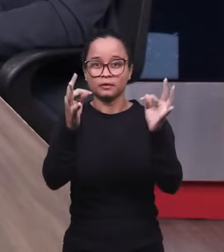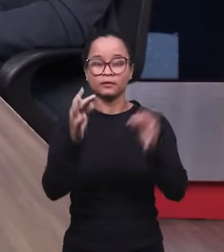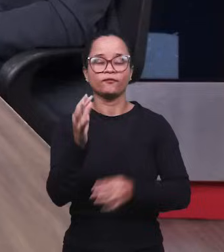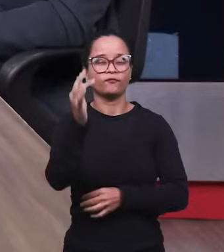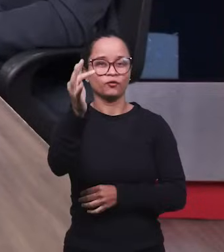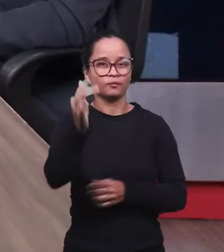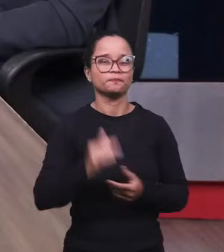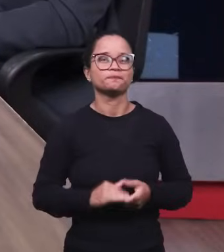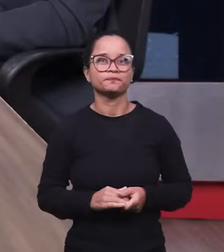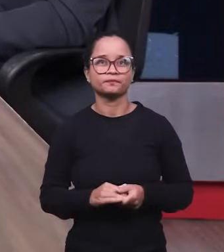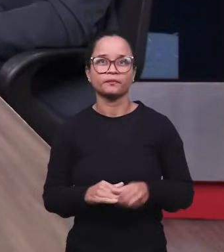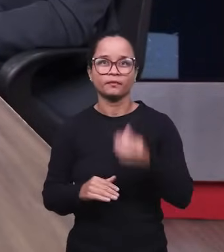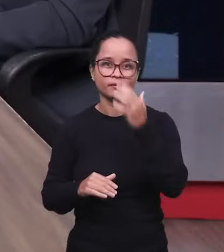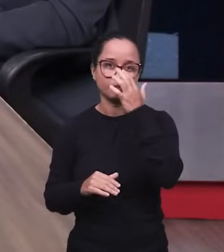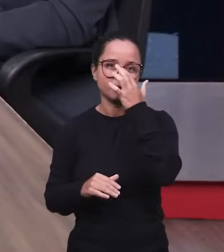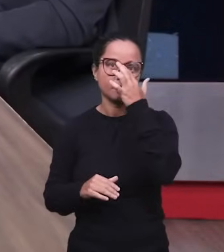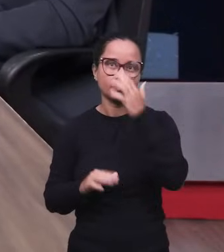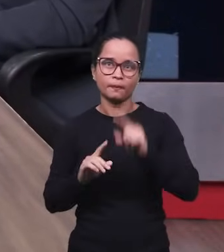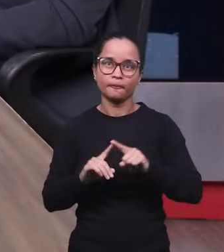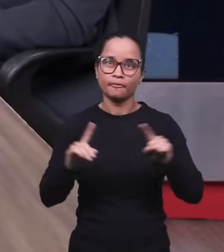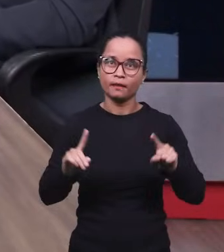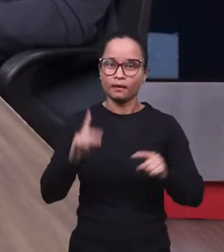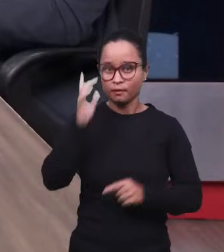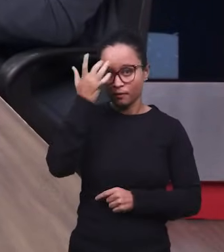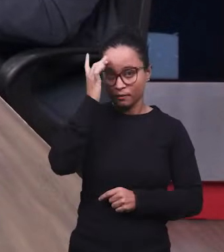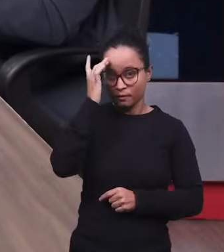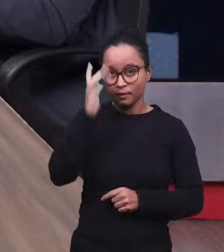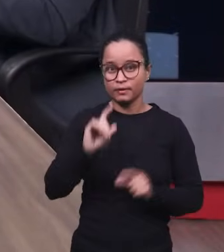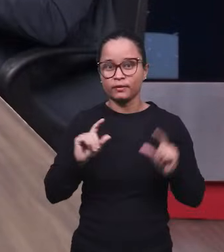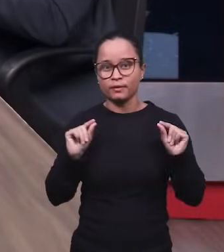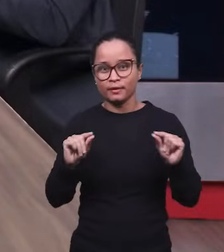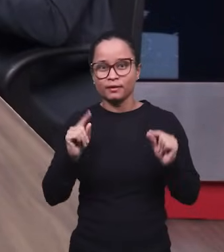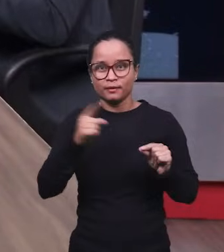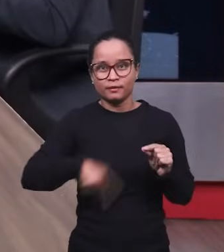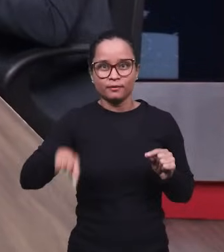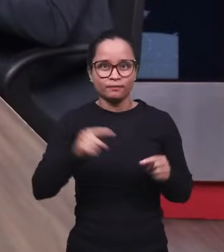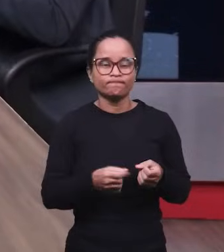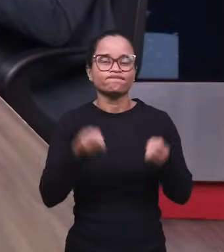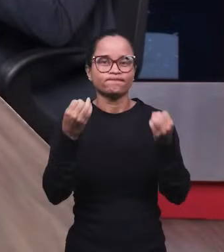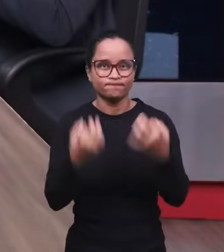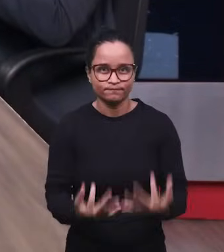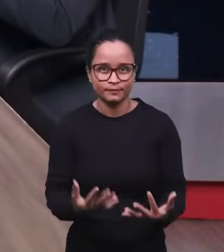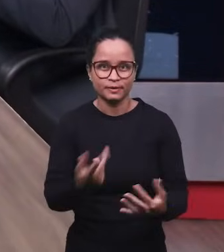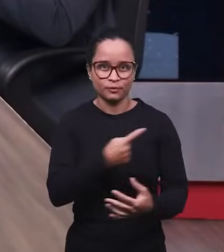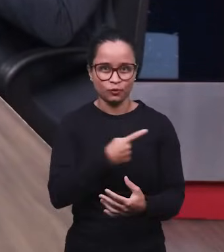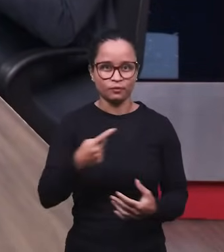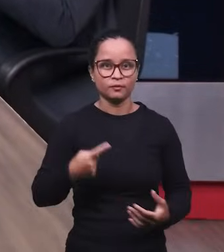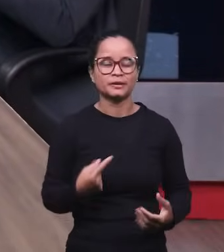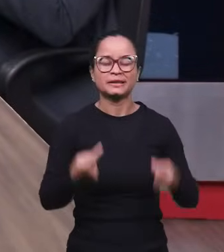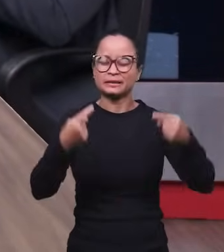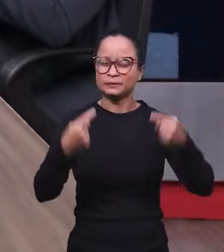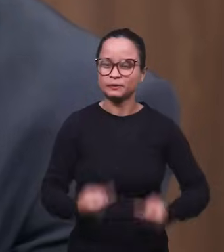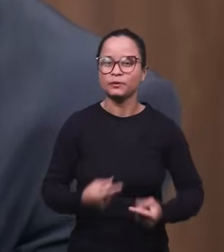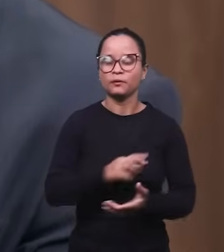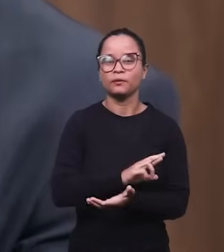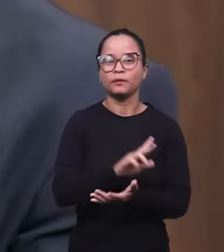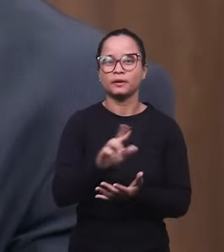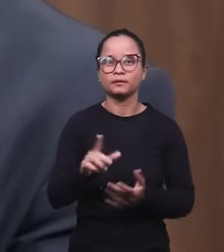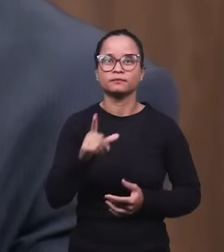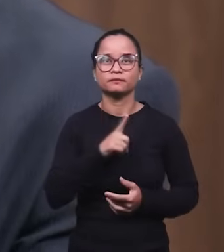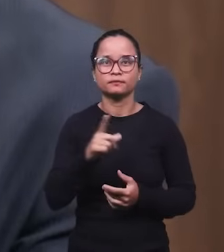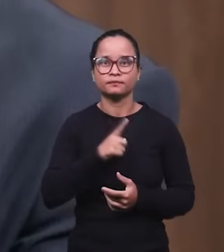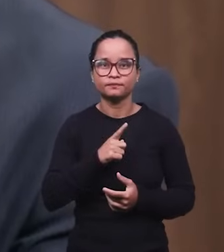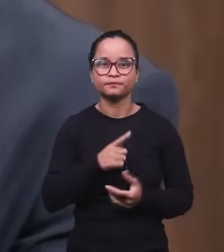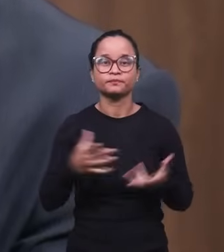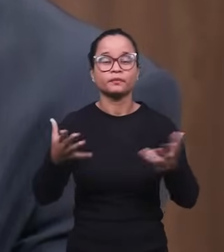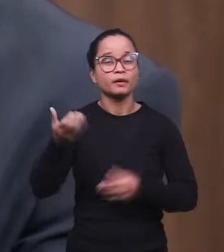inteligência artificial em termos futuros, né? Mas eu acho que nós inclusive falamos, né, pastor, dos grandes desafios enfrentados